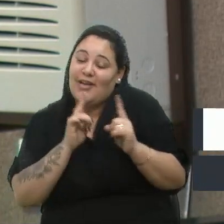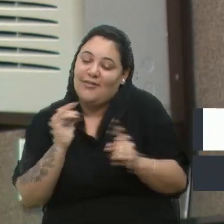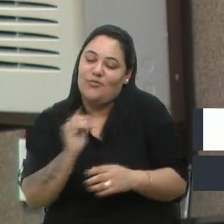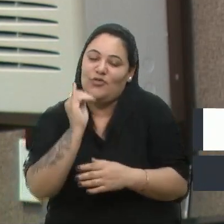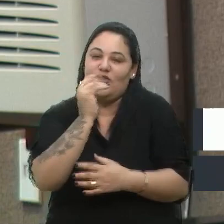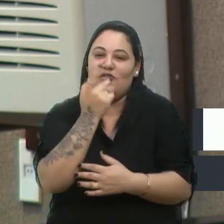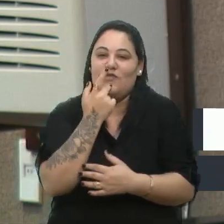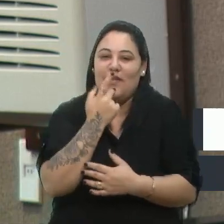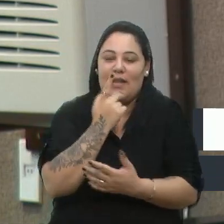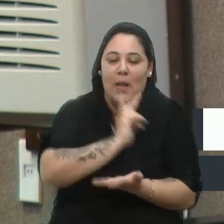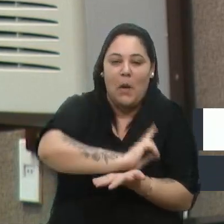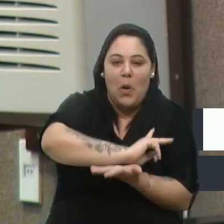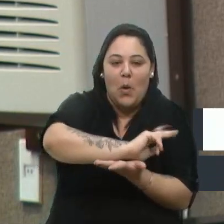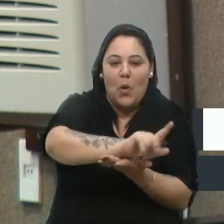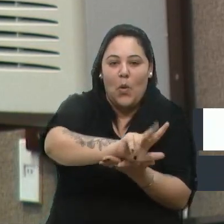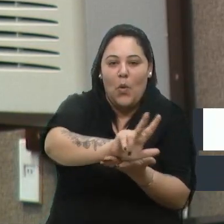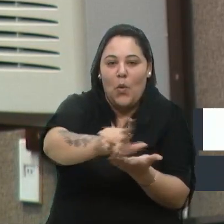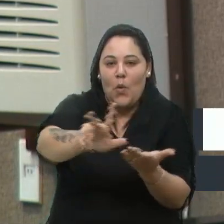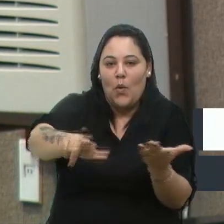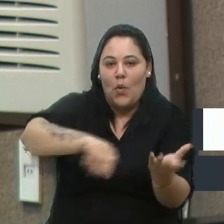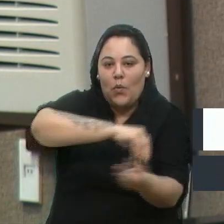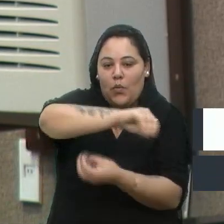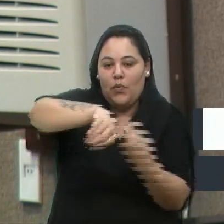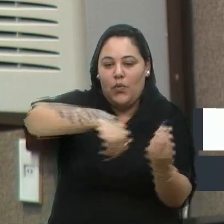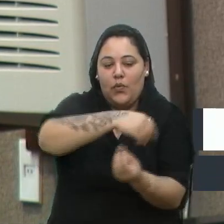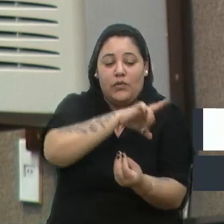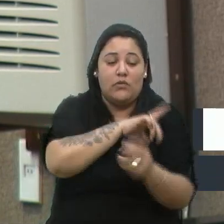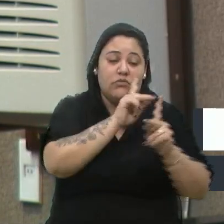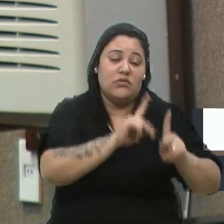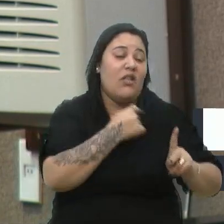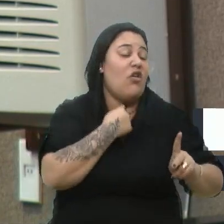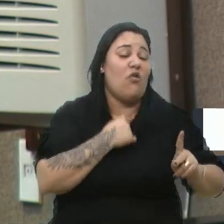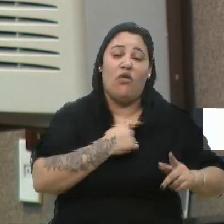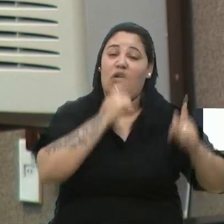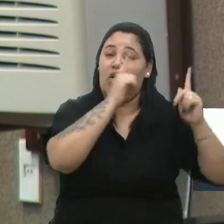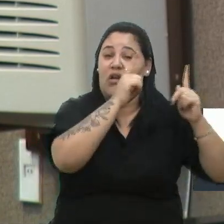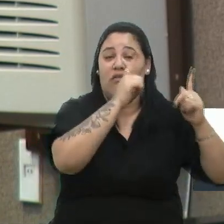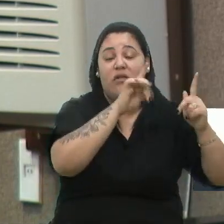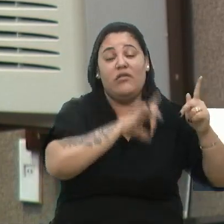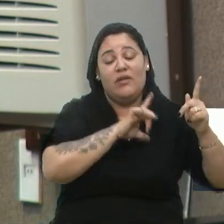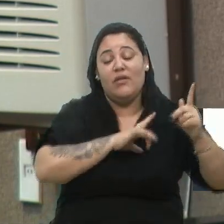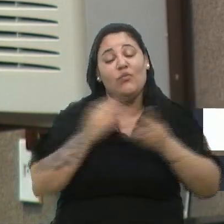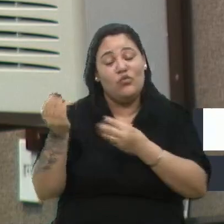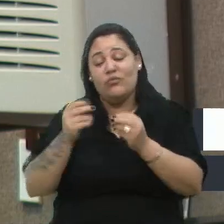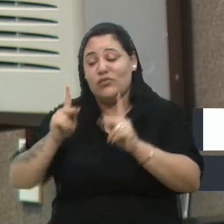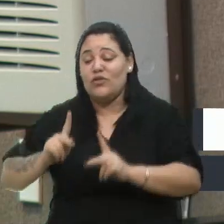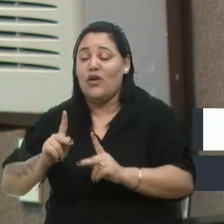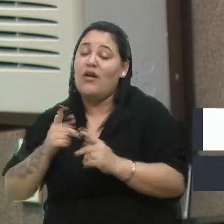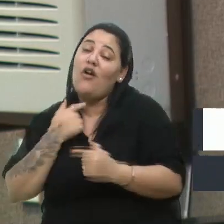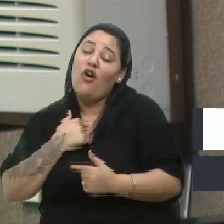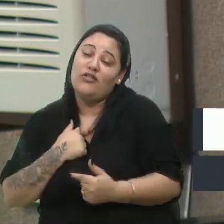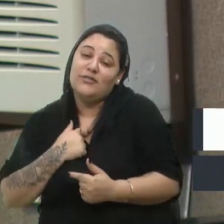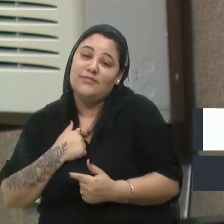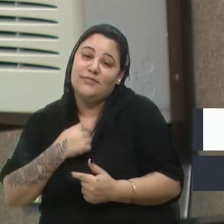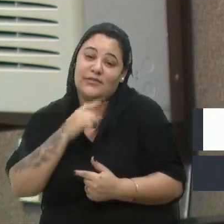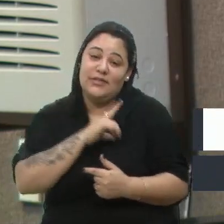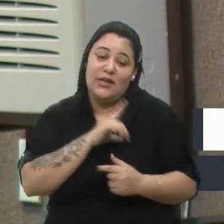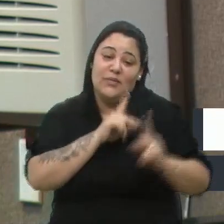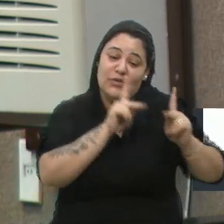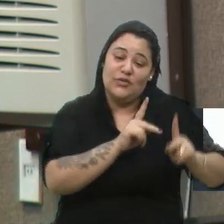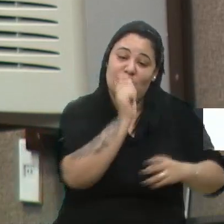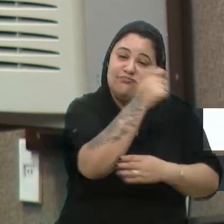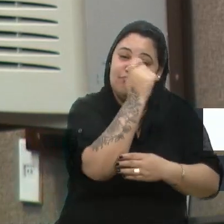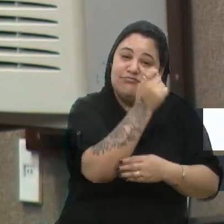falar da pluralidade. Né? Tem gente que não gosta de carnaval, mas tem muita gente que gosta. Tem gente que não gosta de música gaúcha, mas